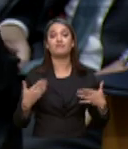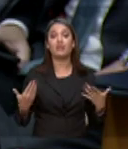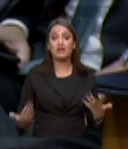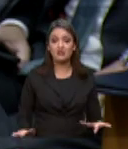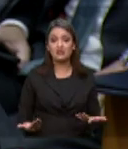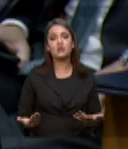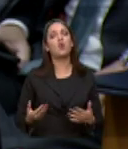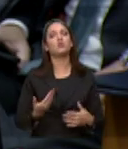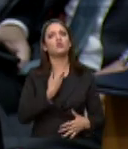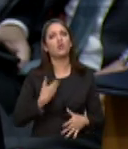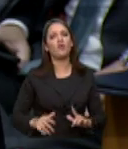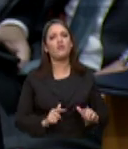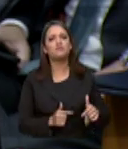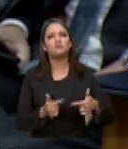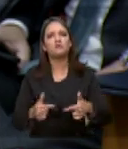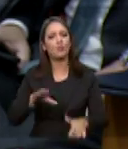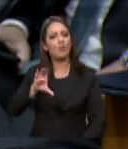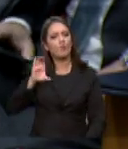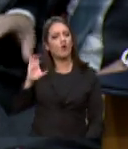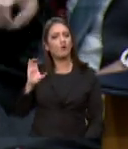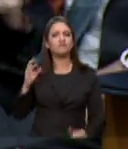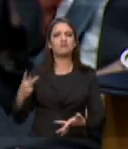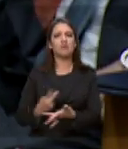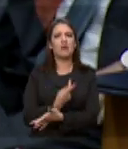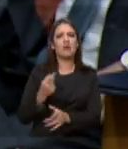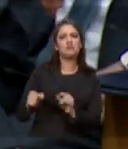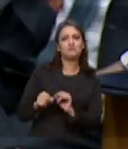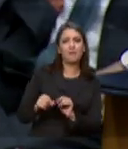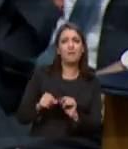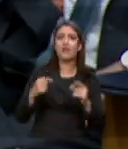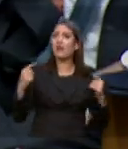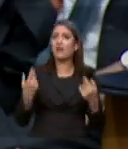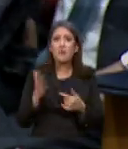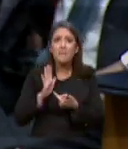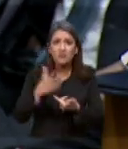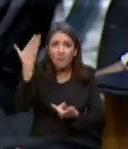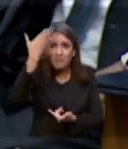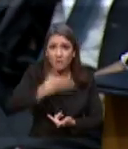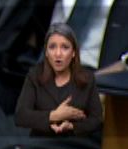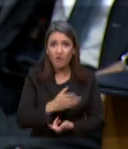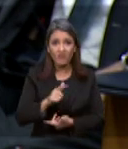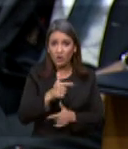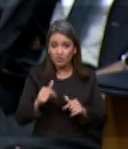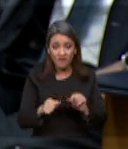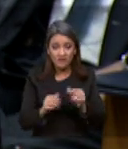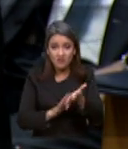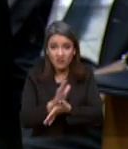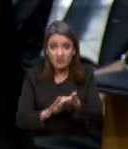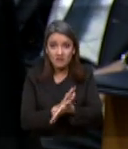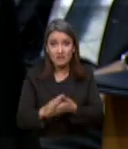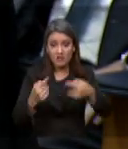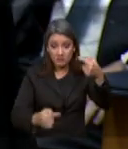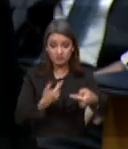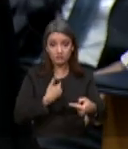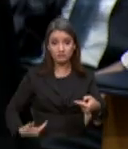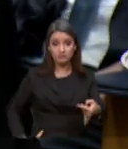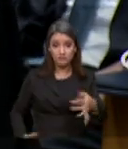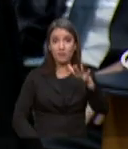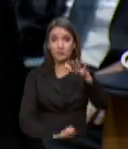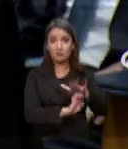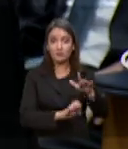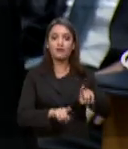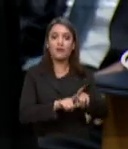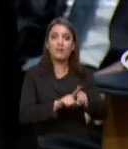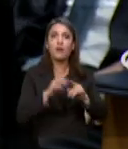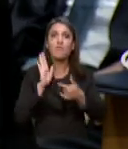omissivos e comissivos questionados na presente ADPF são provas inequívocas da inexecução da política pública de Estado e refletem reiterado